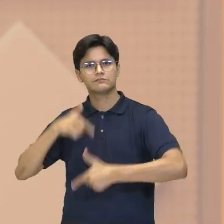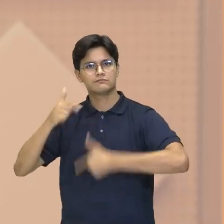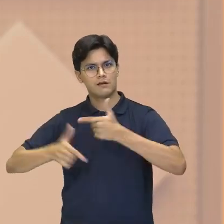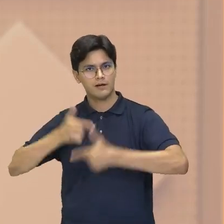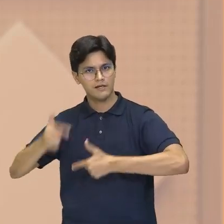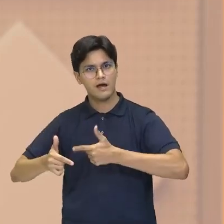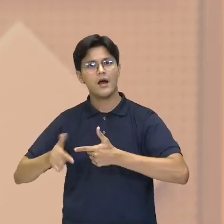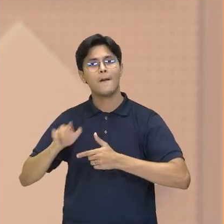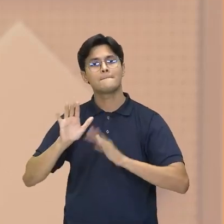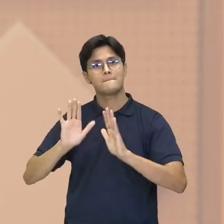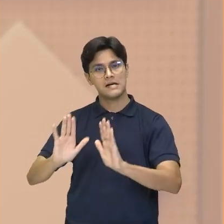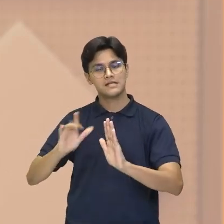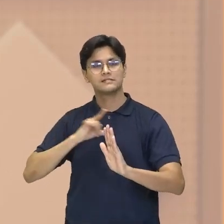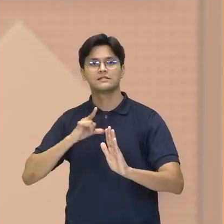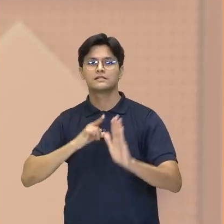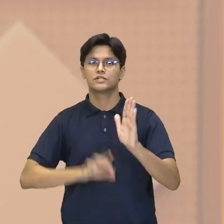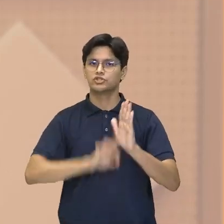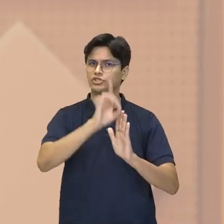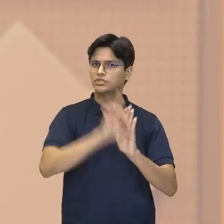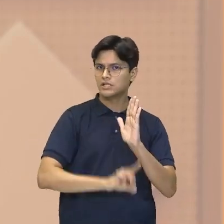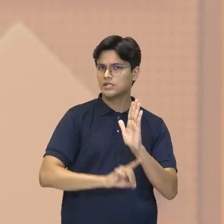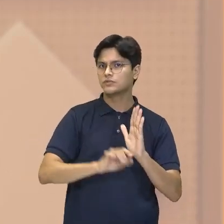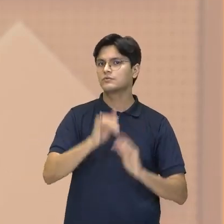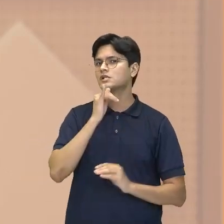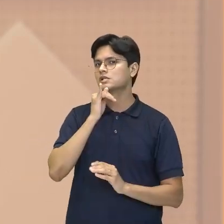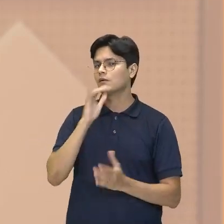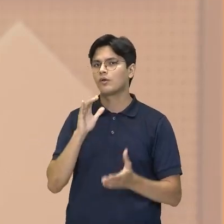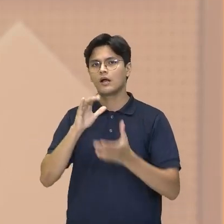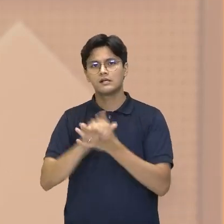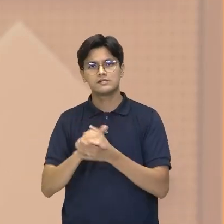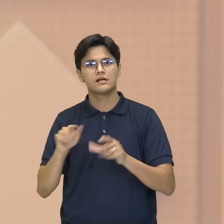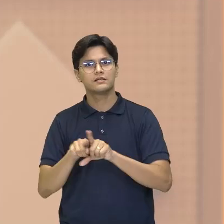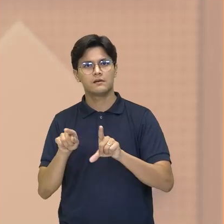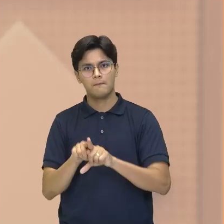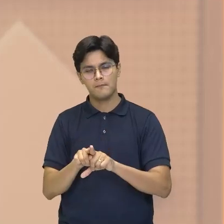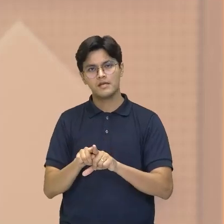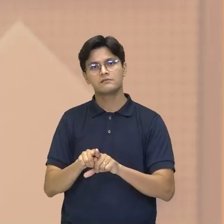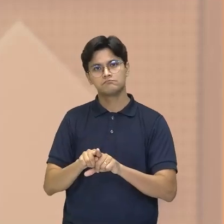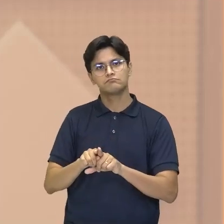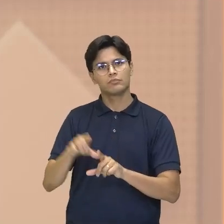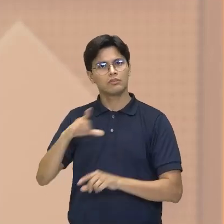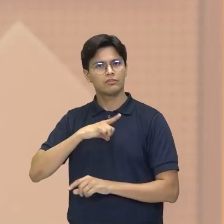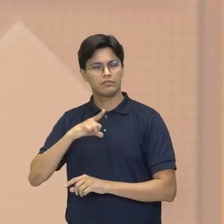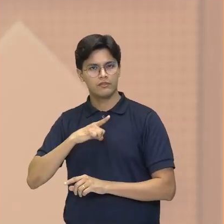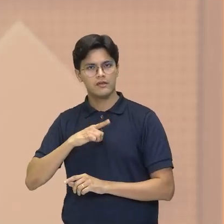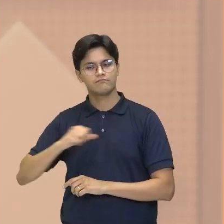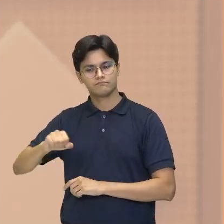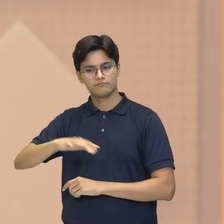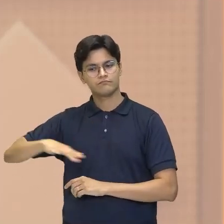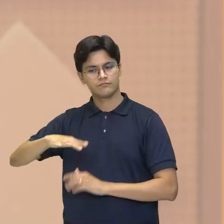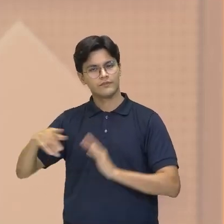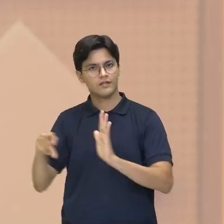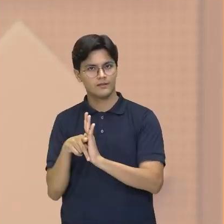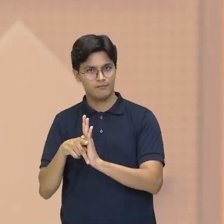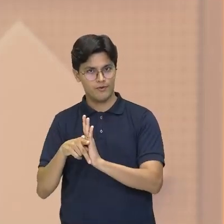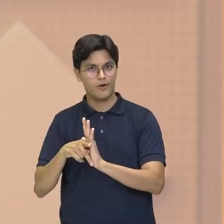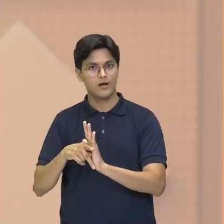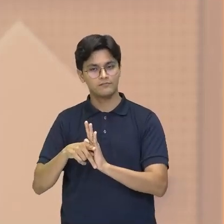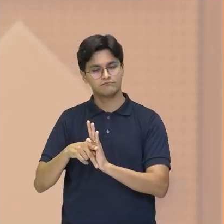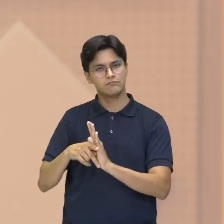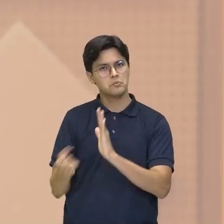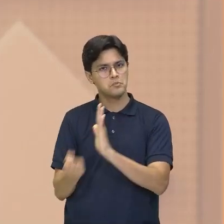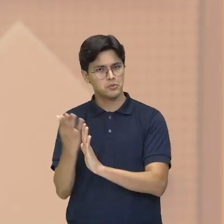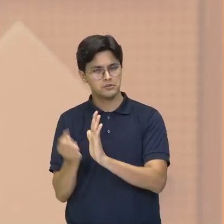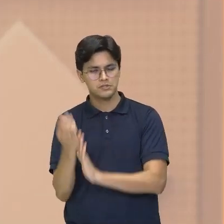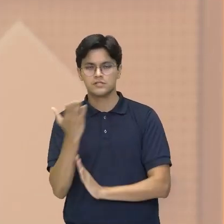como direito ao casamento e como direito também à propriedade de terra para a produção do seu alimento. Então, ele